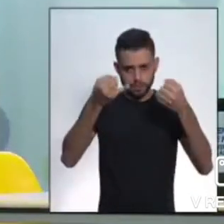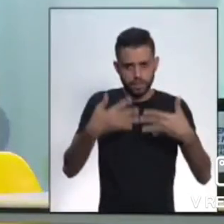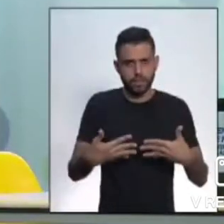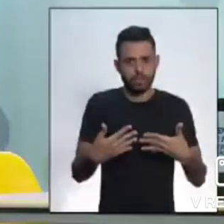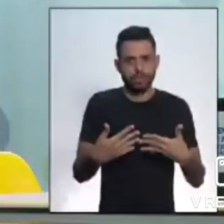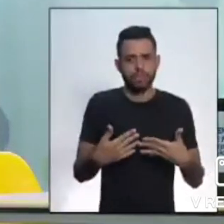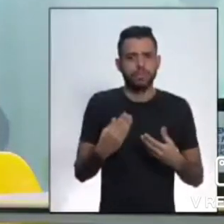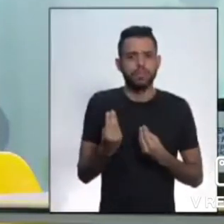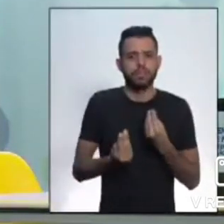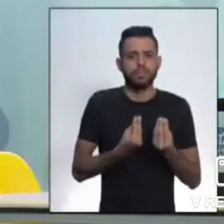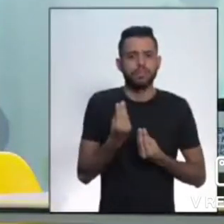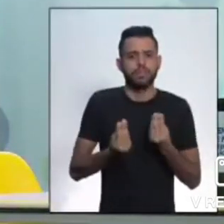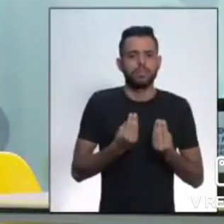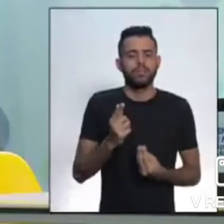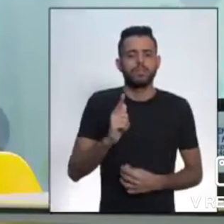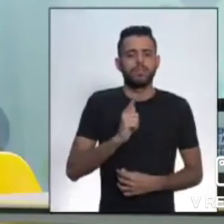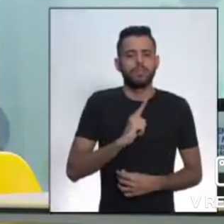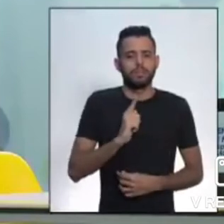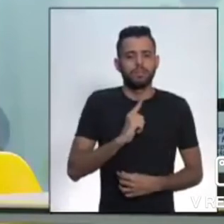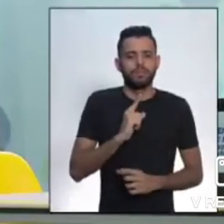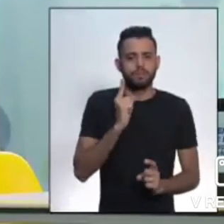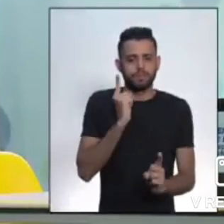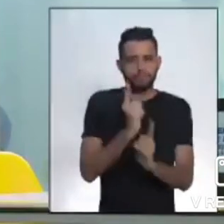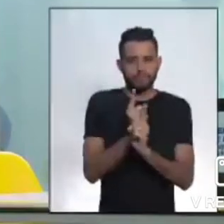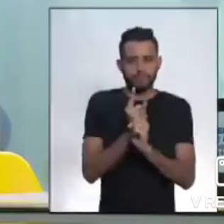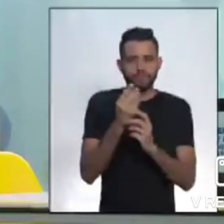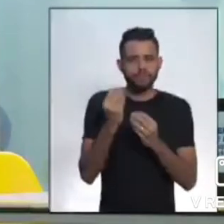Essa definição que nós temos que localizar é o seguinte.